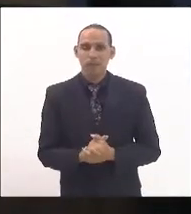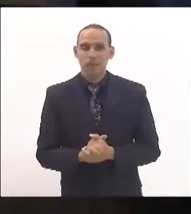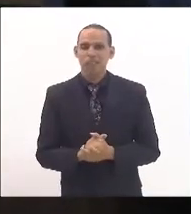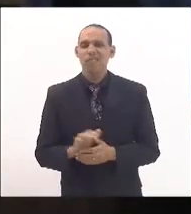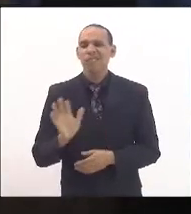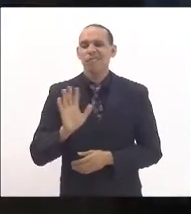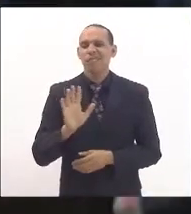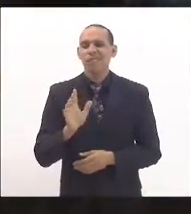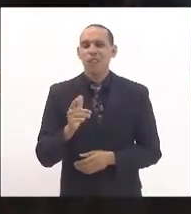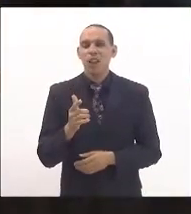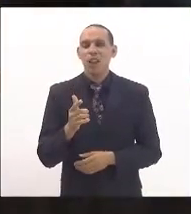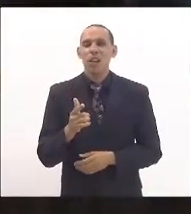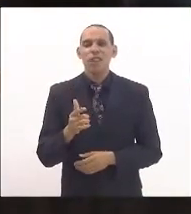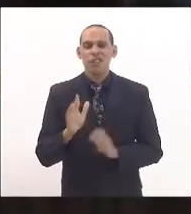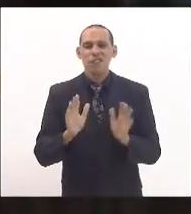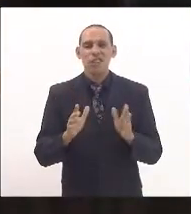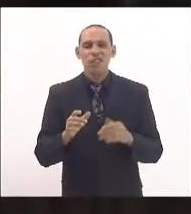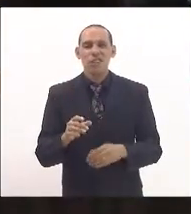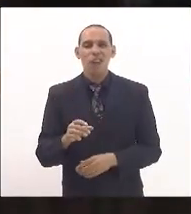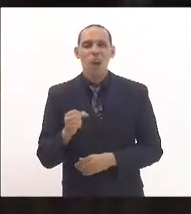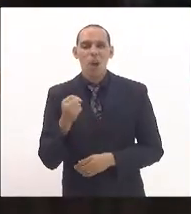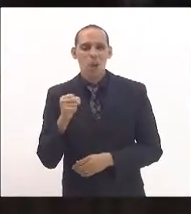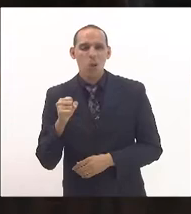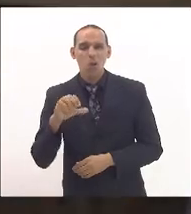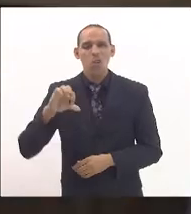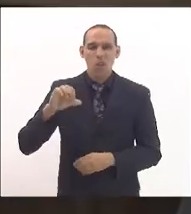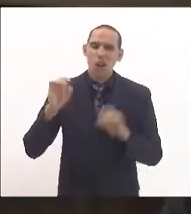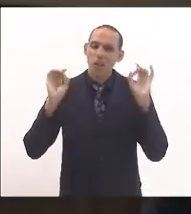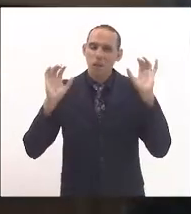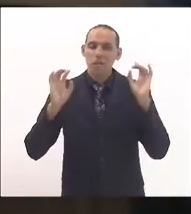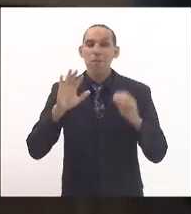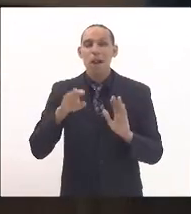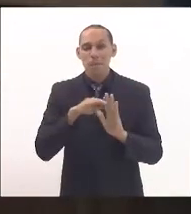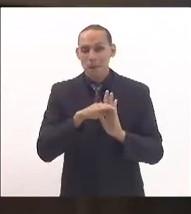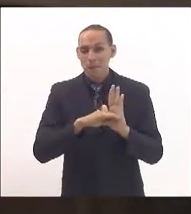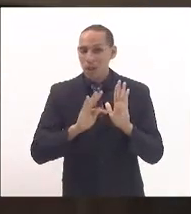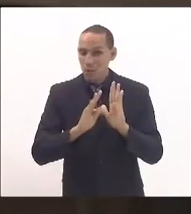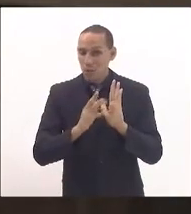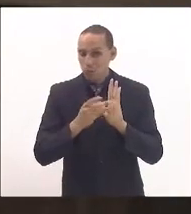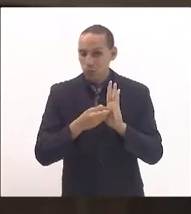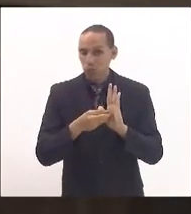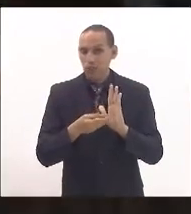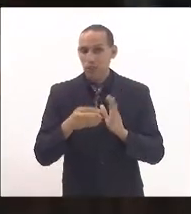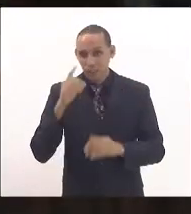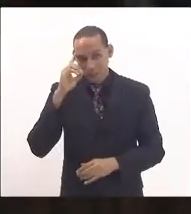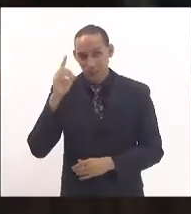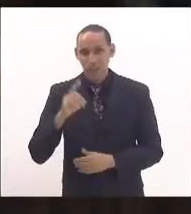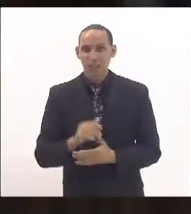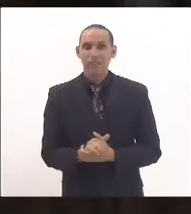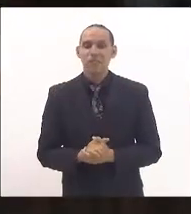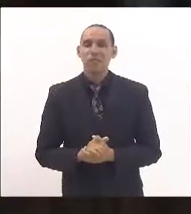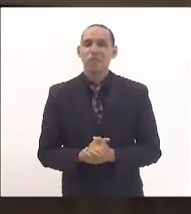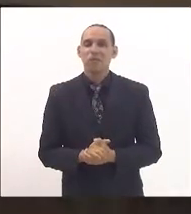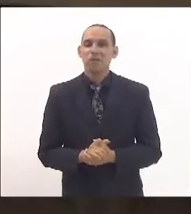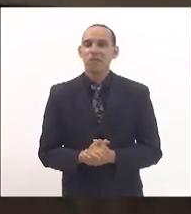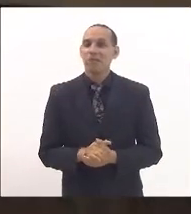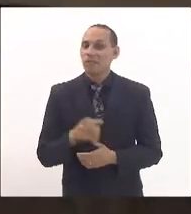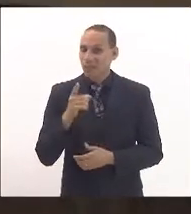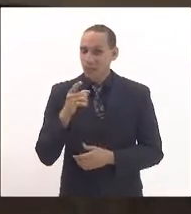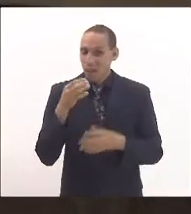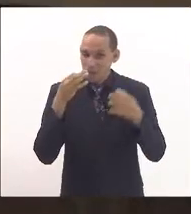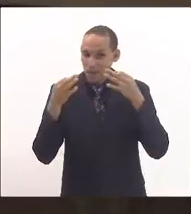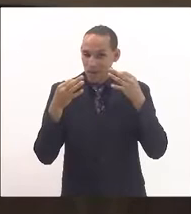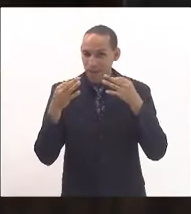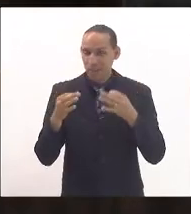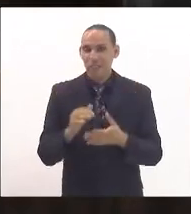nós já tivemos 8, 9 extraordinárias. Eu sei, eu estou falando a pauta completa do dia. Não, sob o ponto de